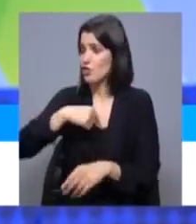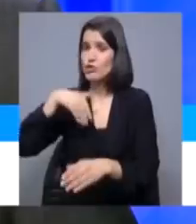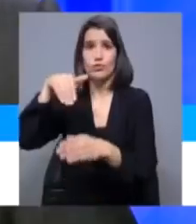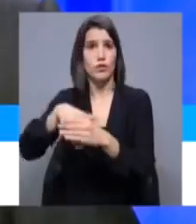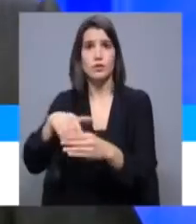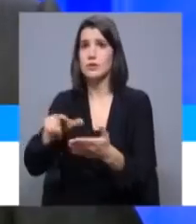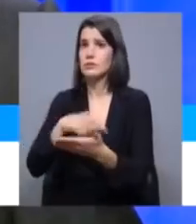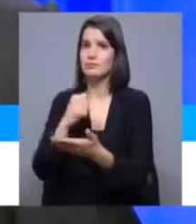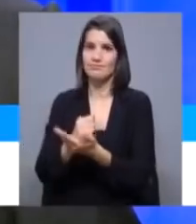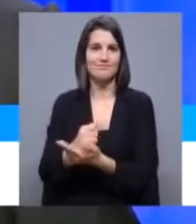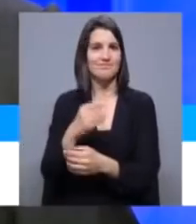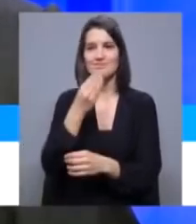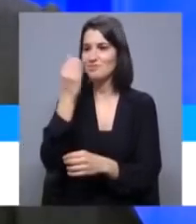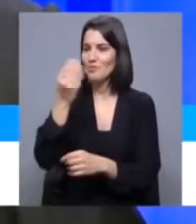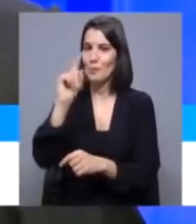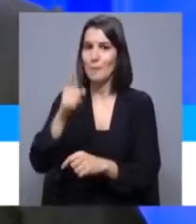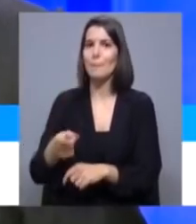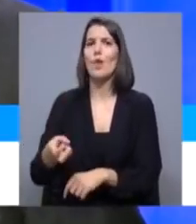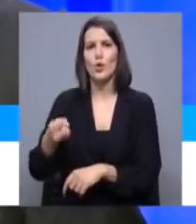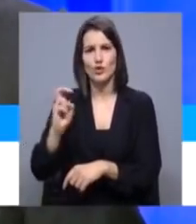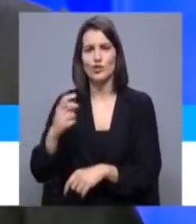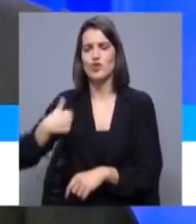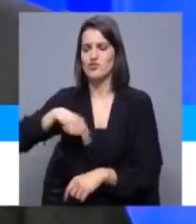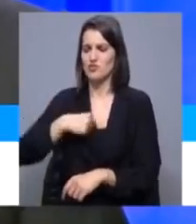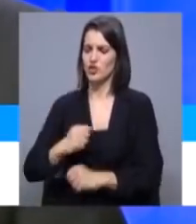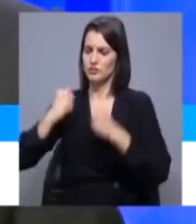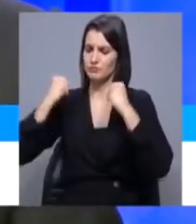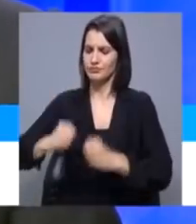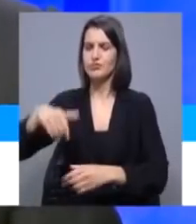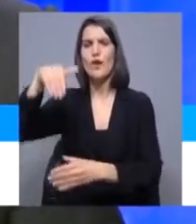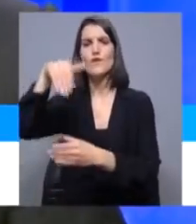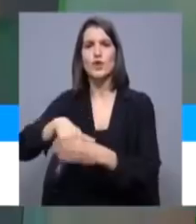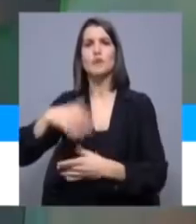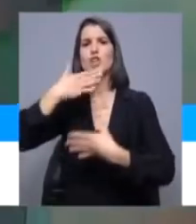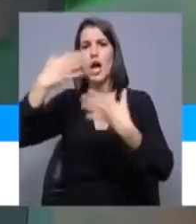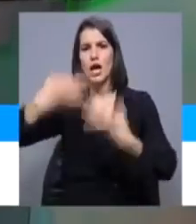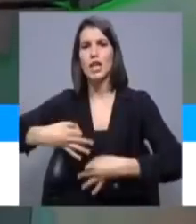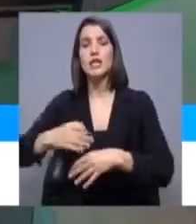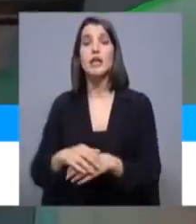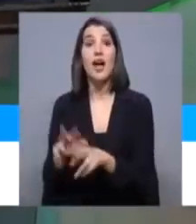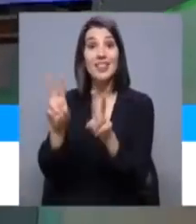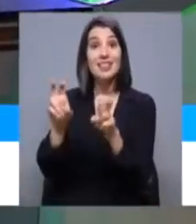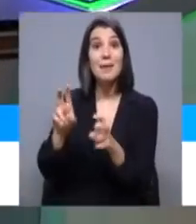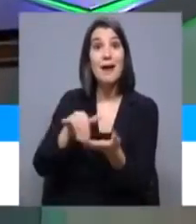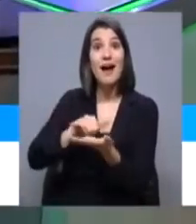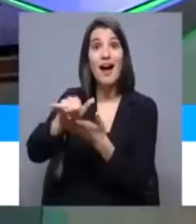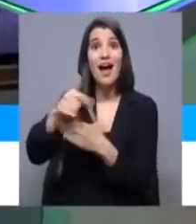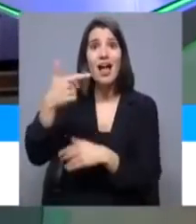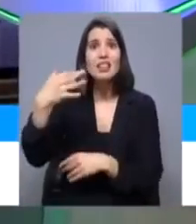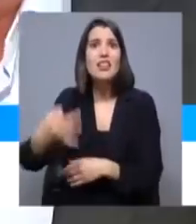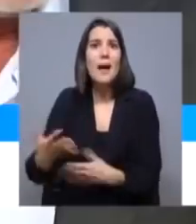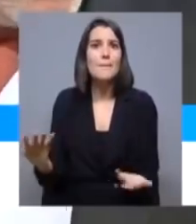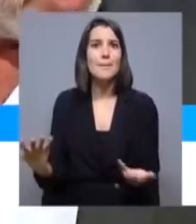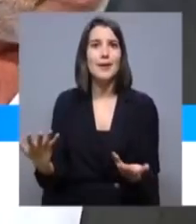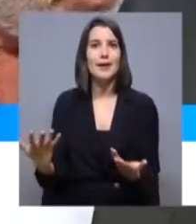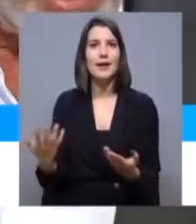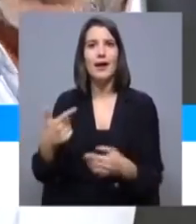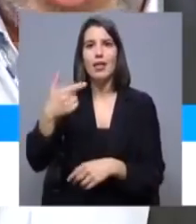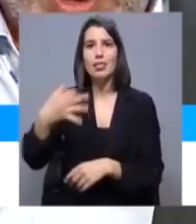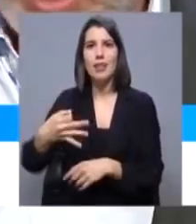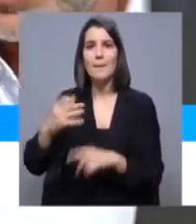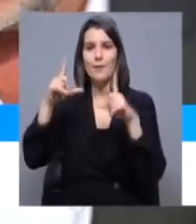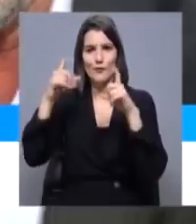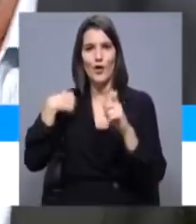estamos sempre nada popular e mais uma vez Corajosos não estamos exatamente na hora que eu vi que estamos assim o tema da estátua o tema da Tap em que